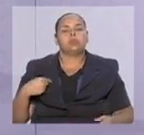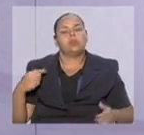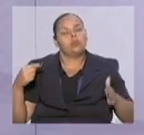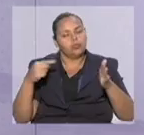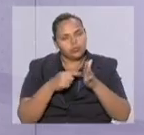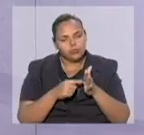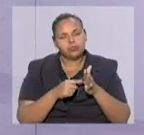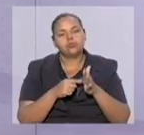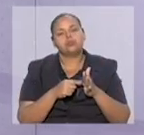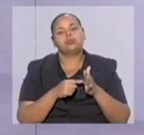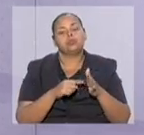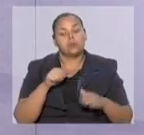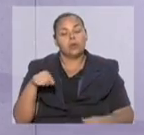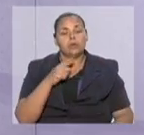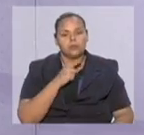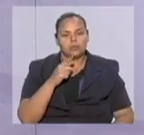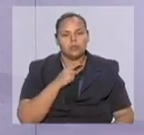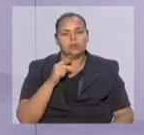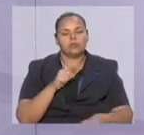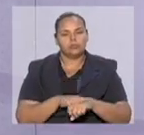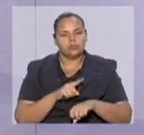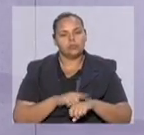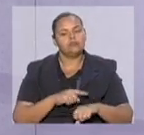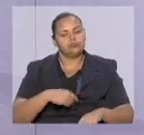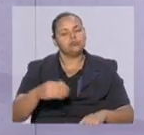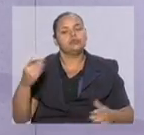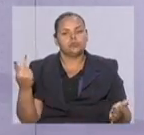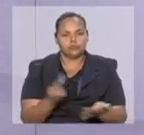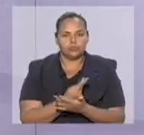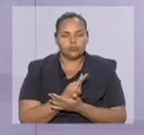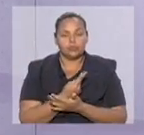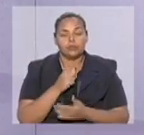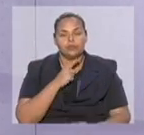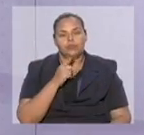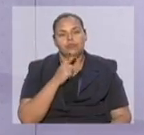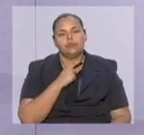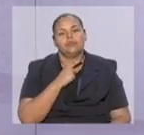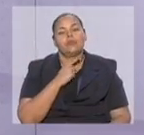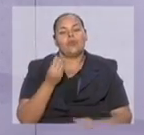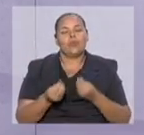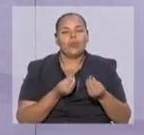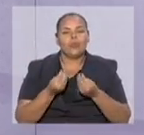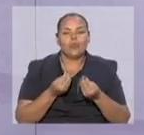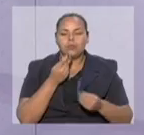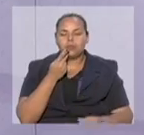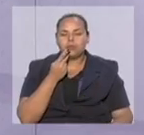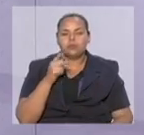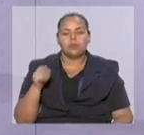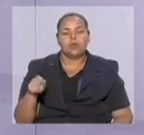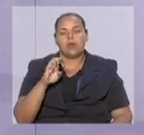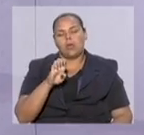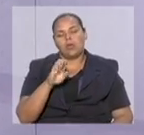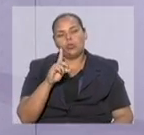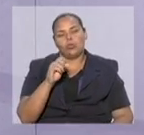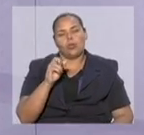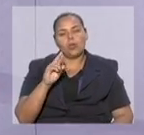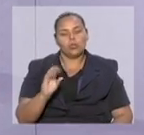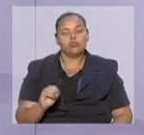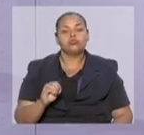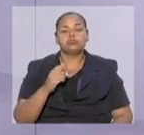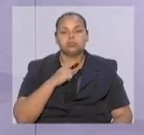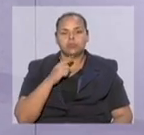metas, objetivos e que tenham um tempo para acontecer. Já existe, como foi dito pelo Eduardo, um plano